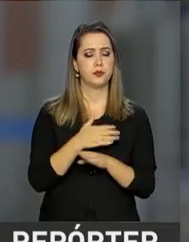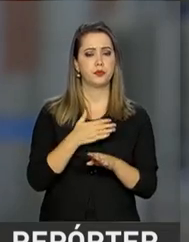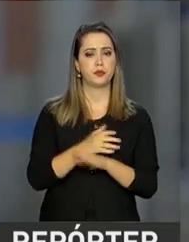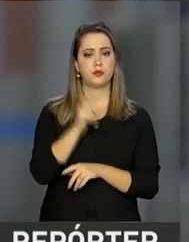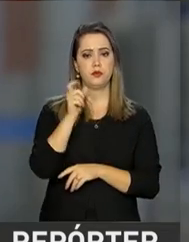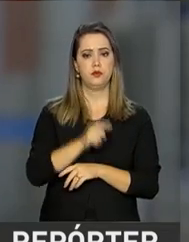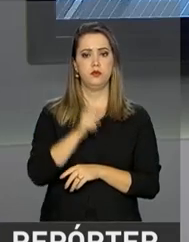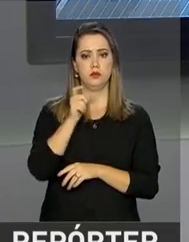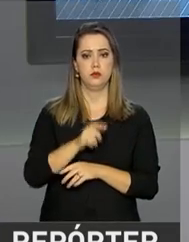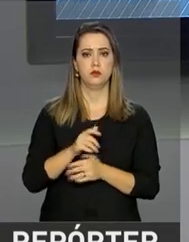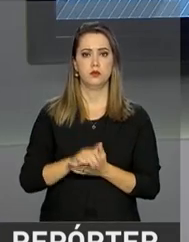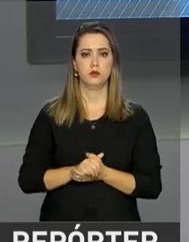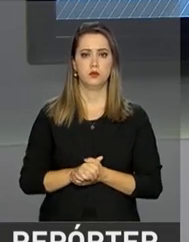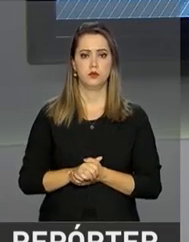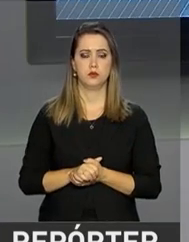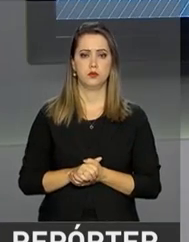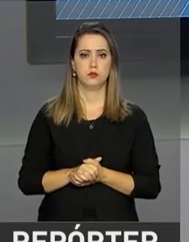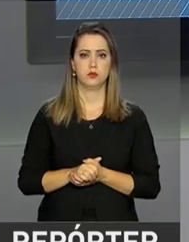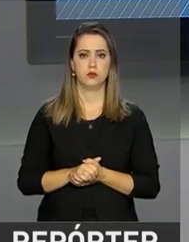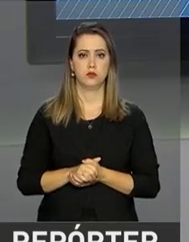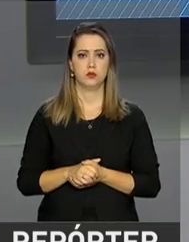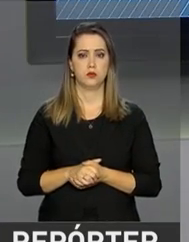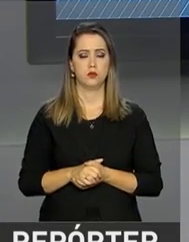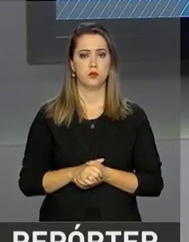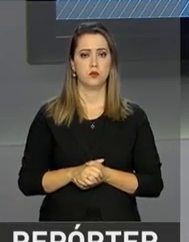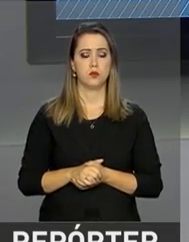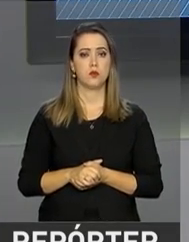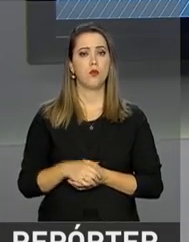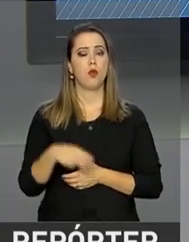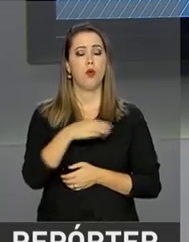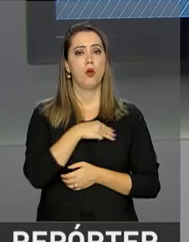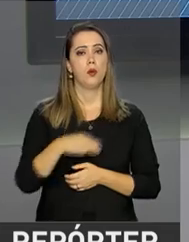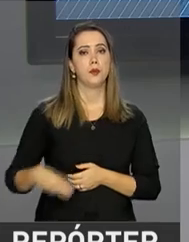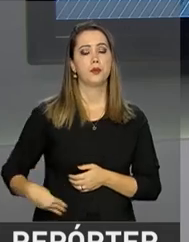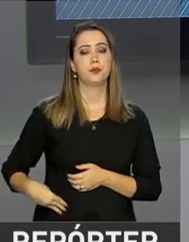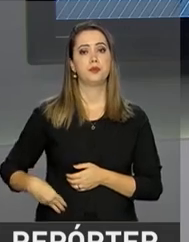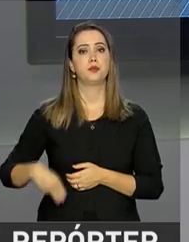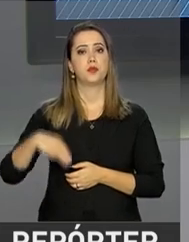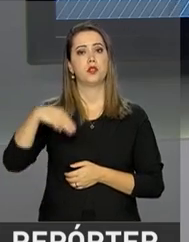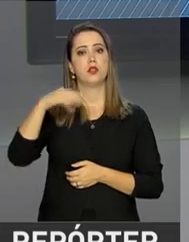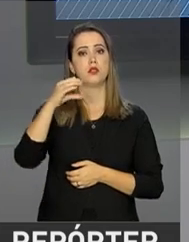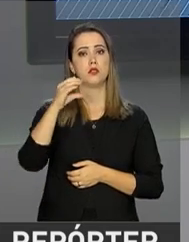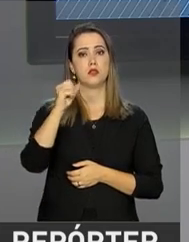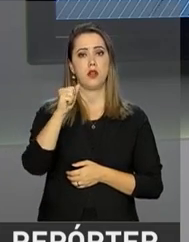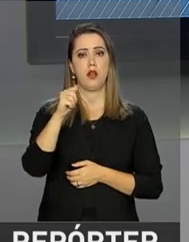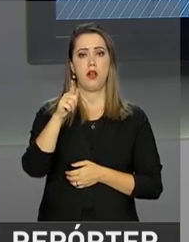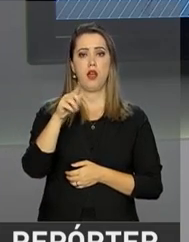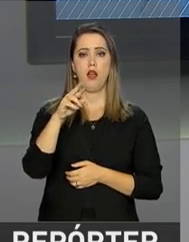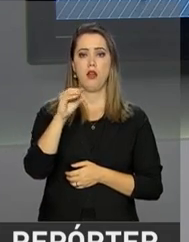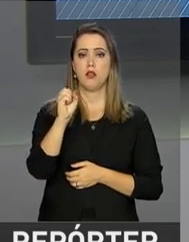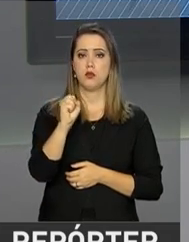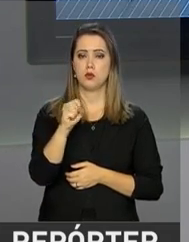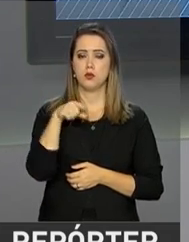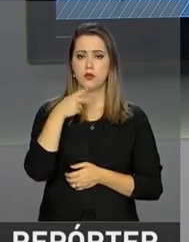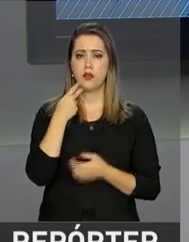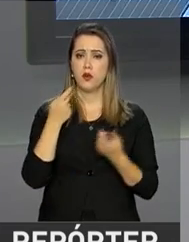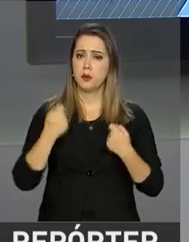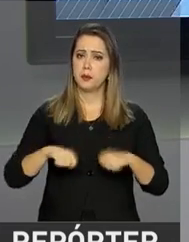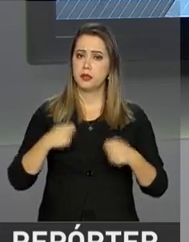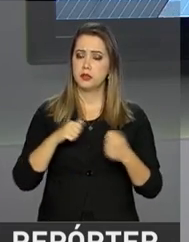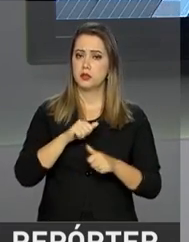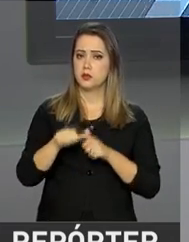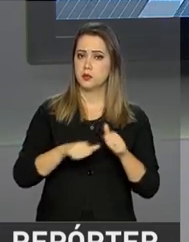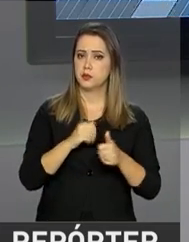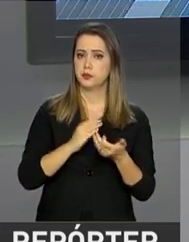na fronteira o ministro da secretaria de governo carlos marun reforçou a necessidade da aprovação das mudanças